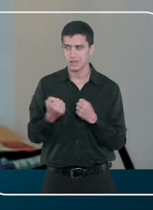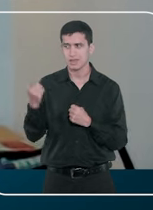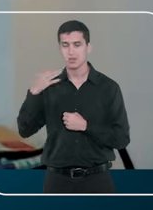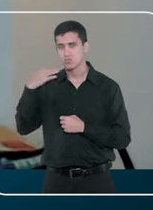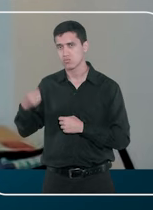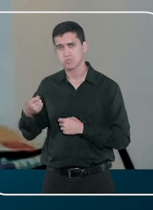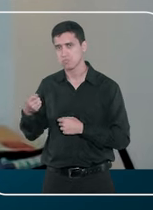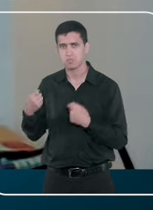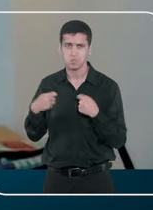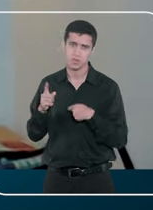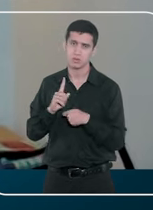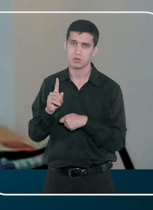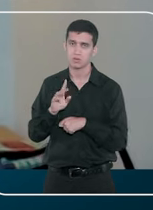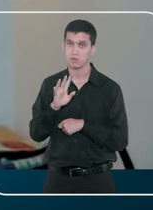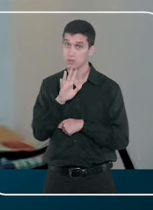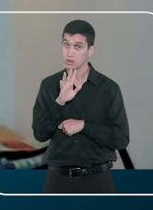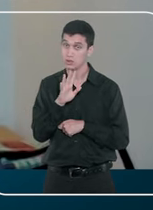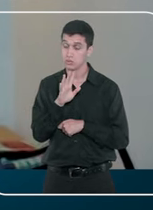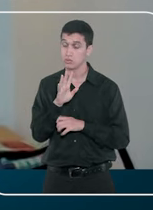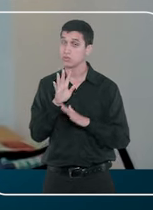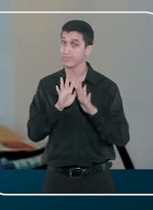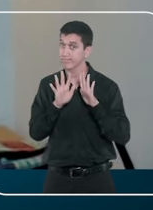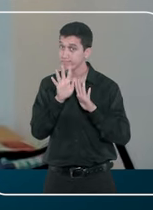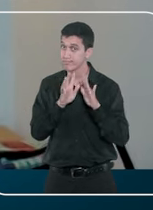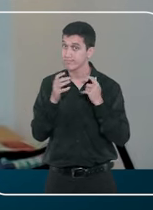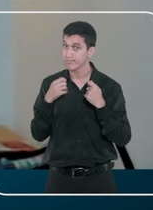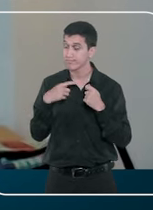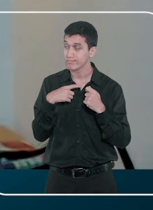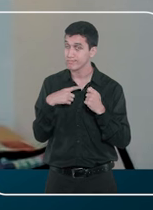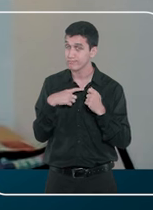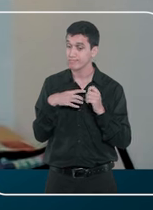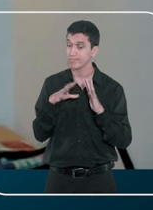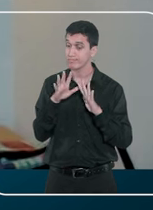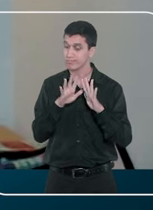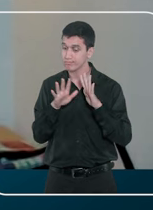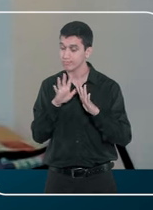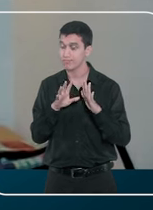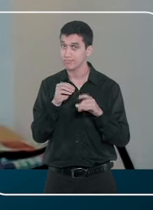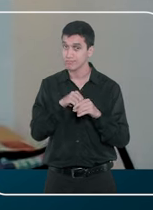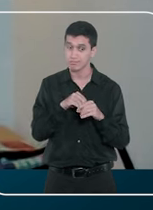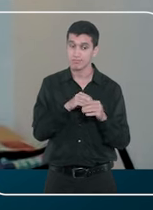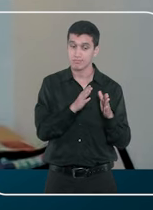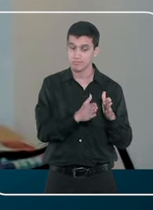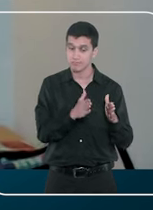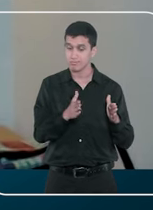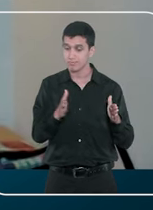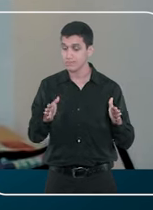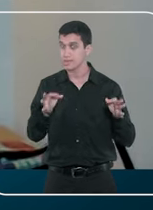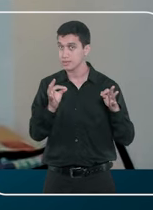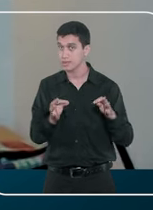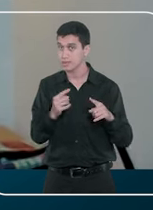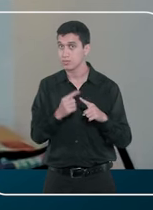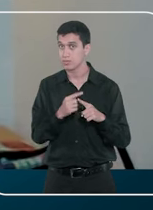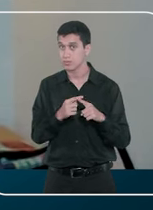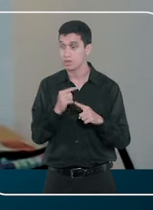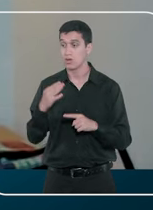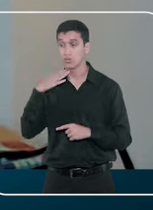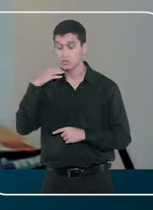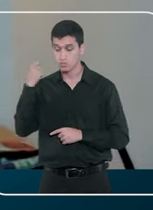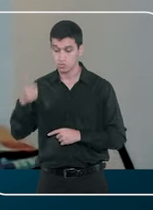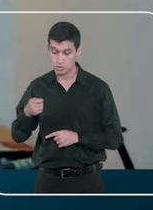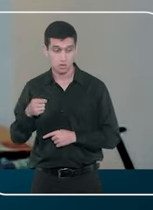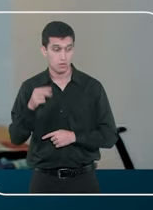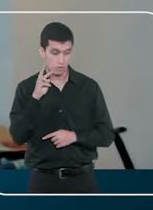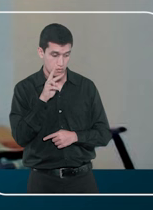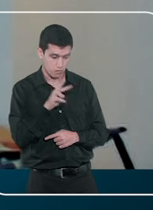juízo, mas o que é o cuidado que se tem que ter aqui é um cuidado procedimental. para que ele seja formalizado,